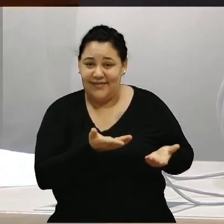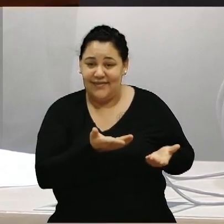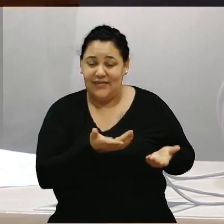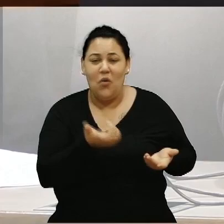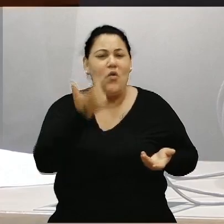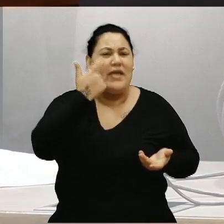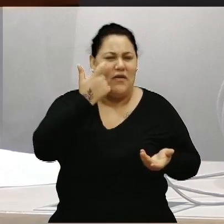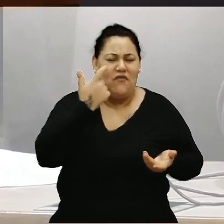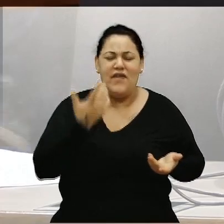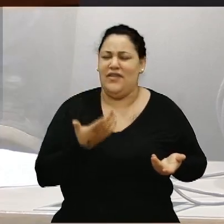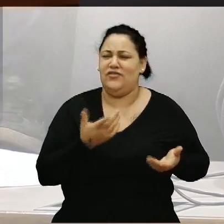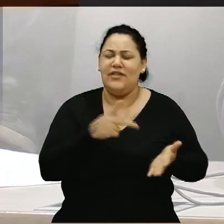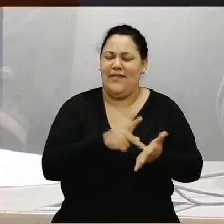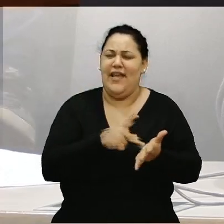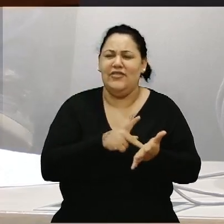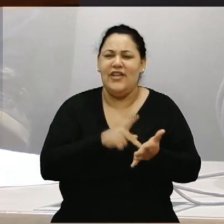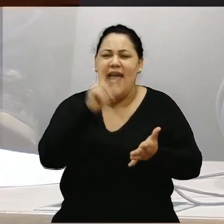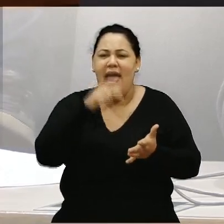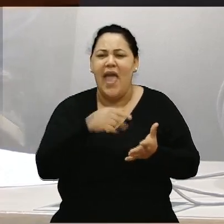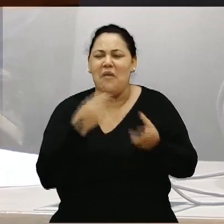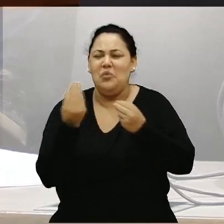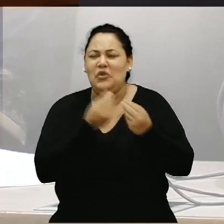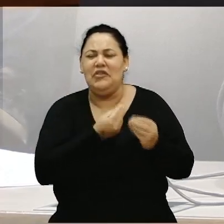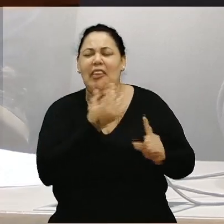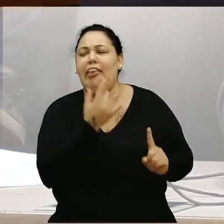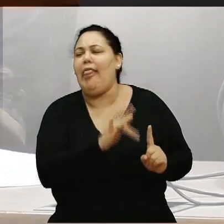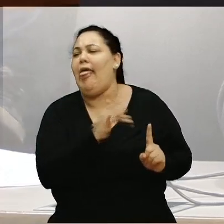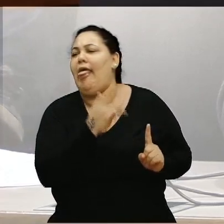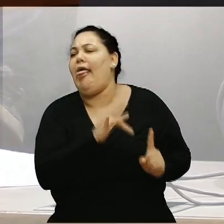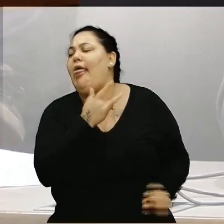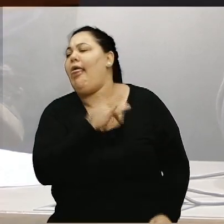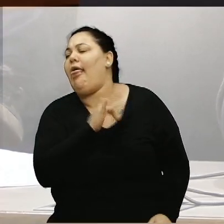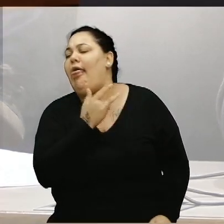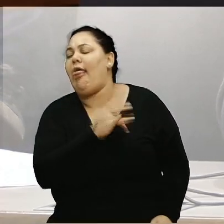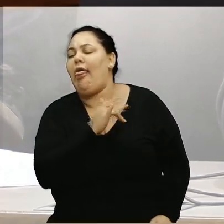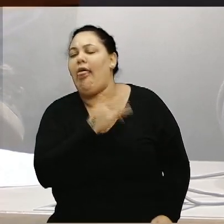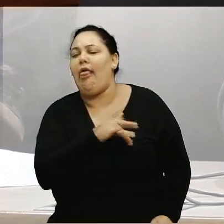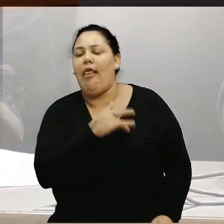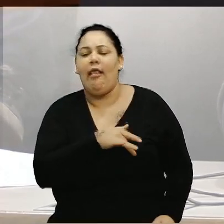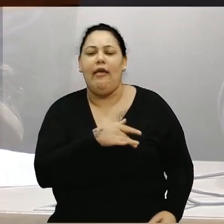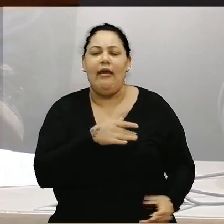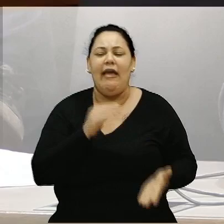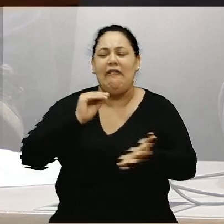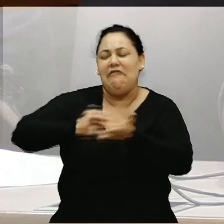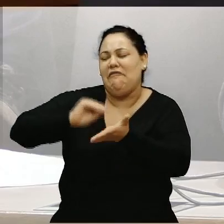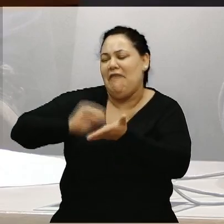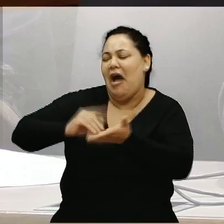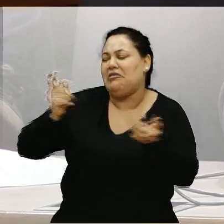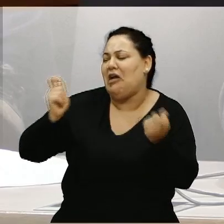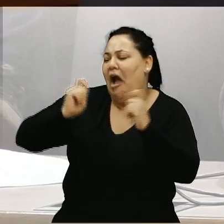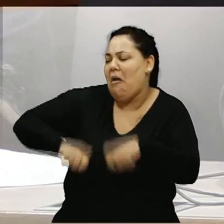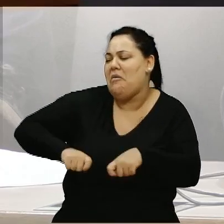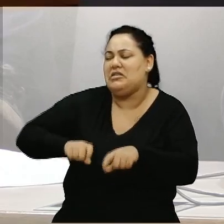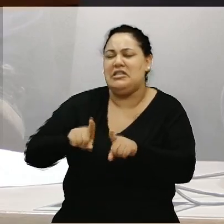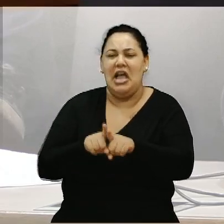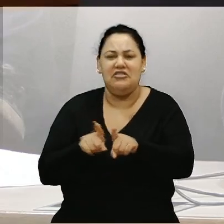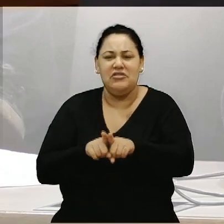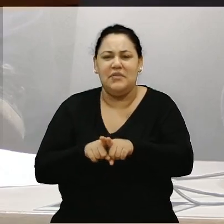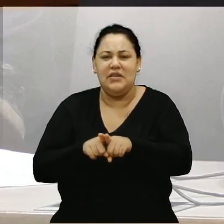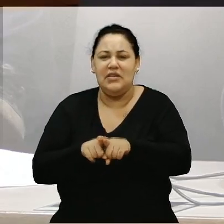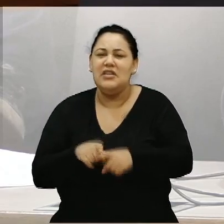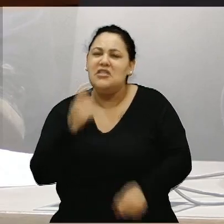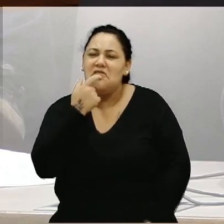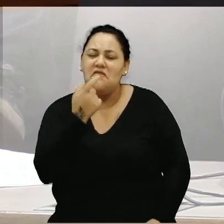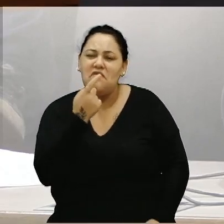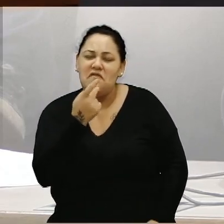vejo, tá, é muito vitimismo, é muita incompetência. E eu digo o